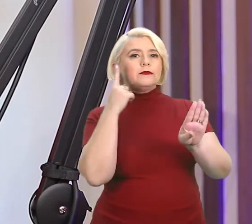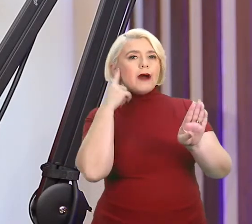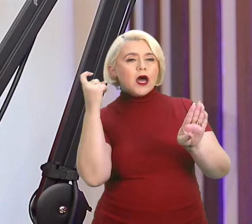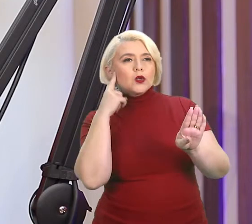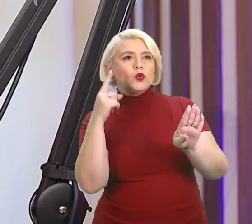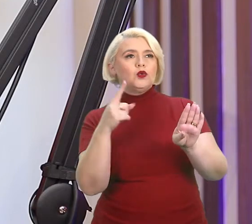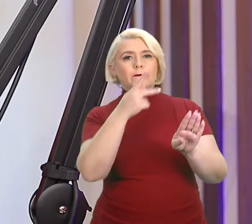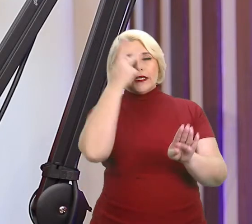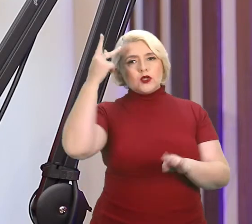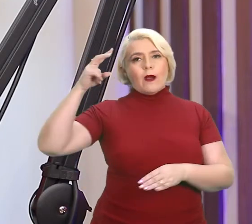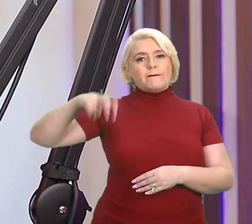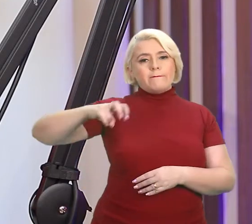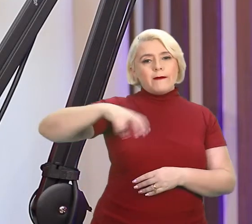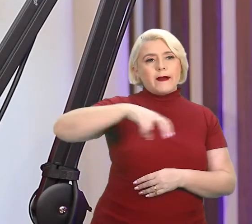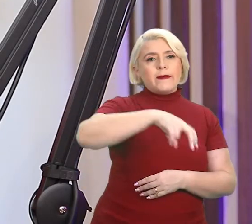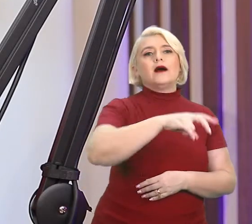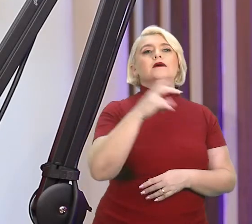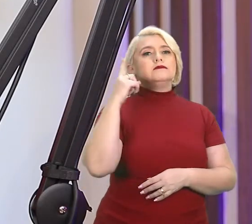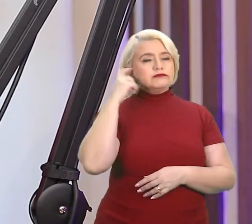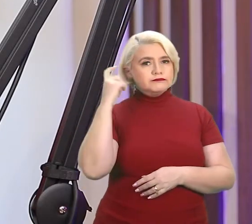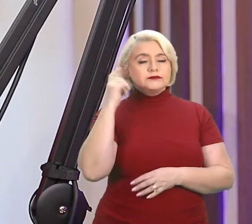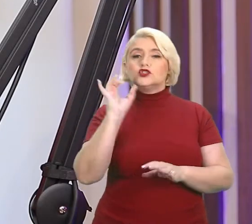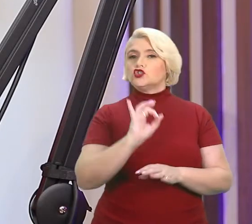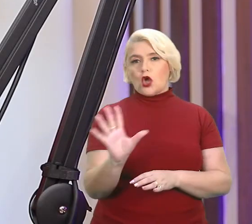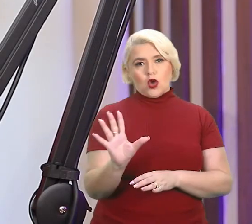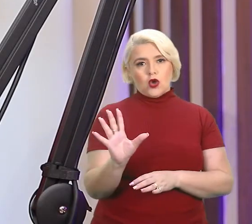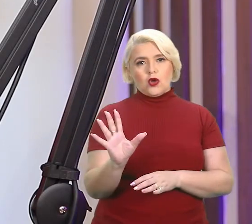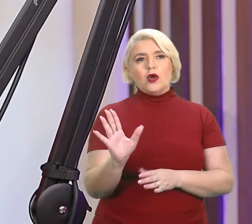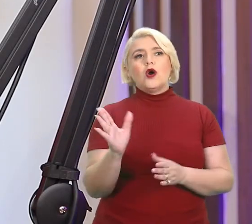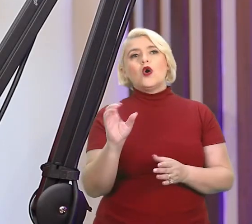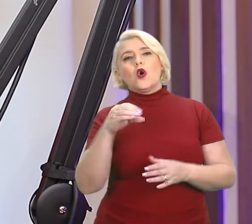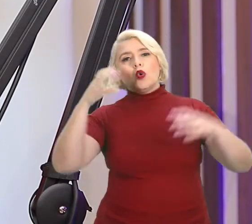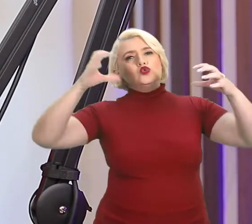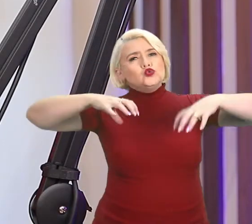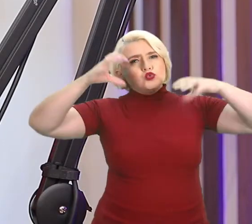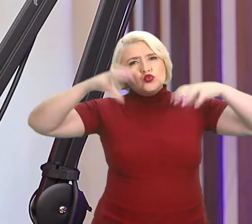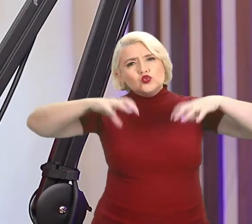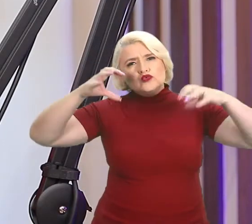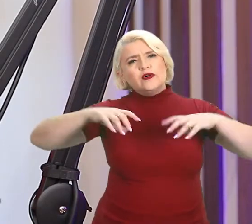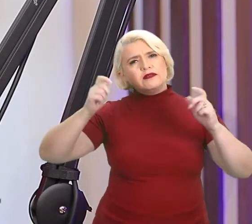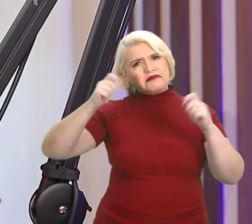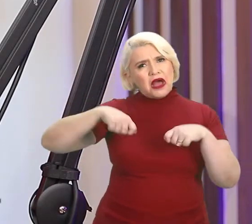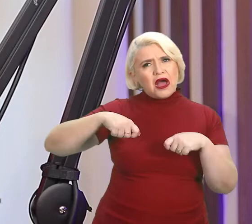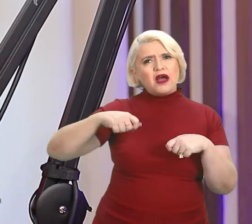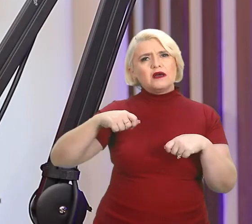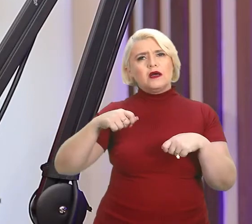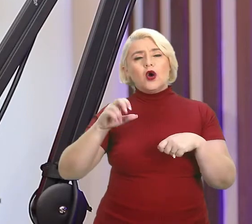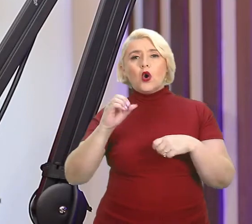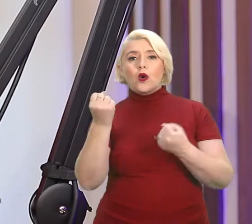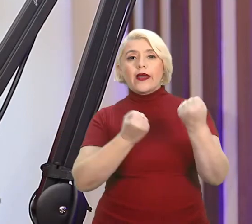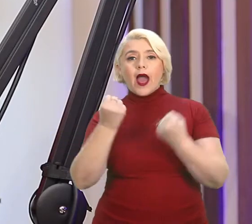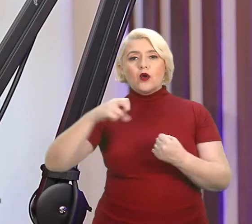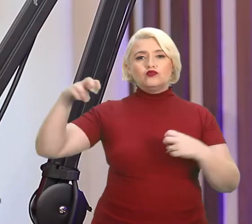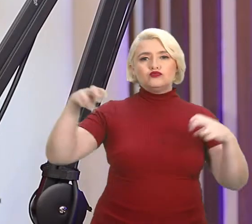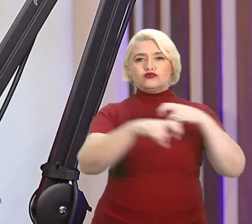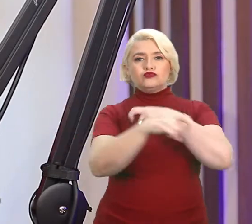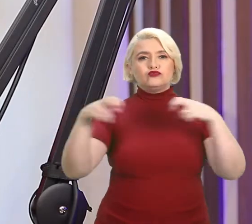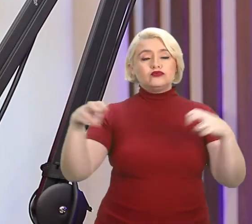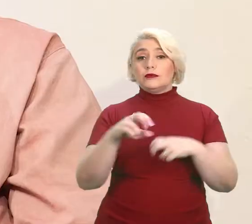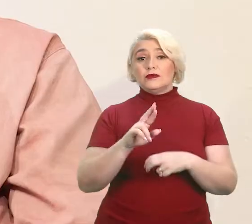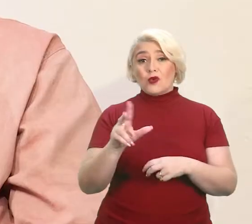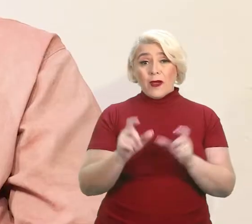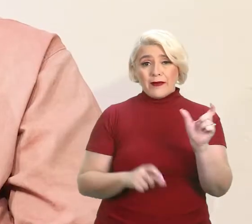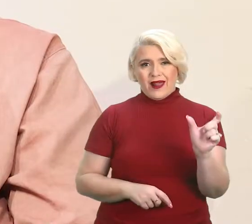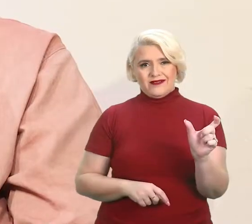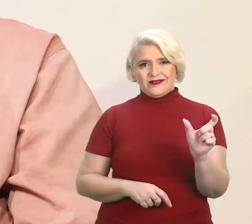né? Às vezes o barulho da chuva, o barulho dos carros, mas isso não é palavra. Isso não traz